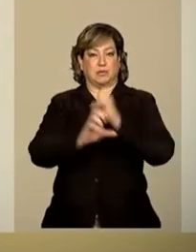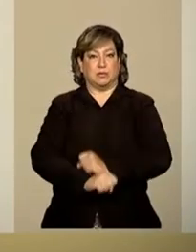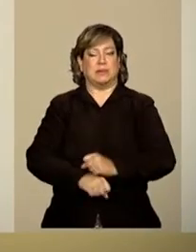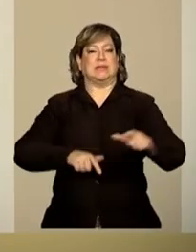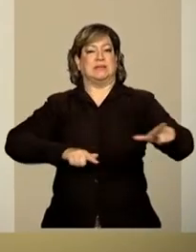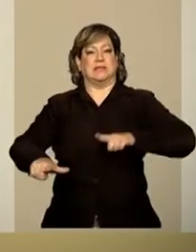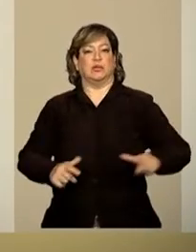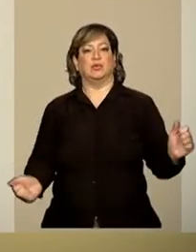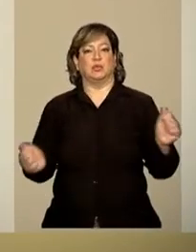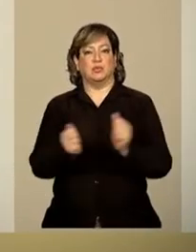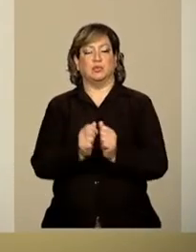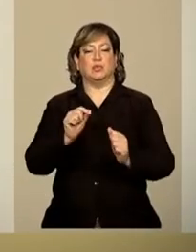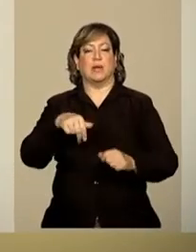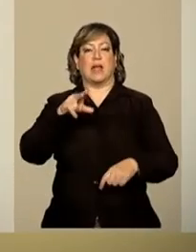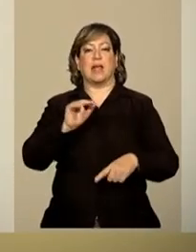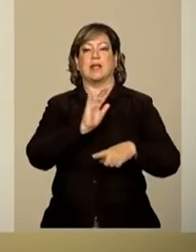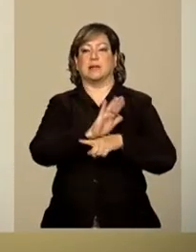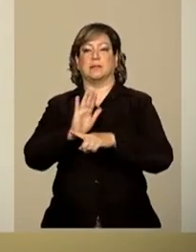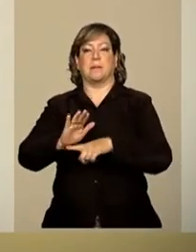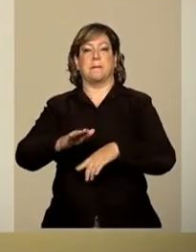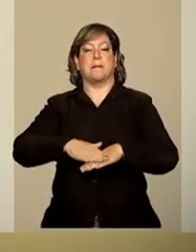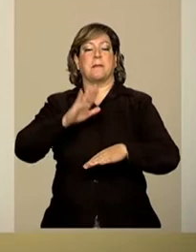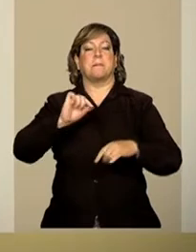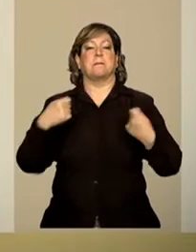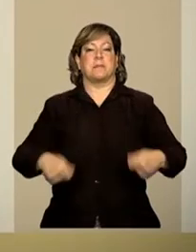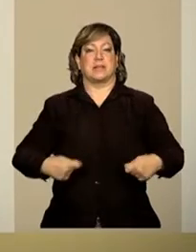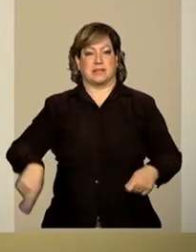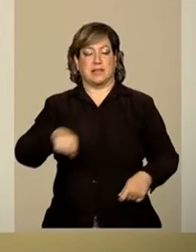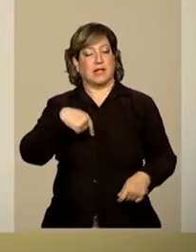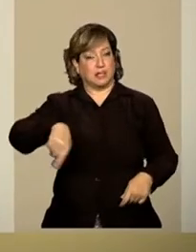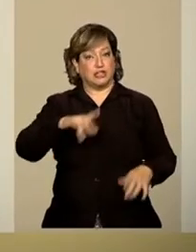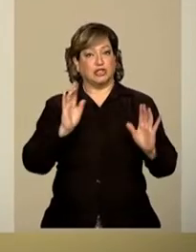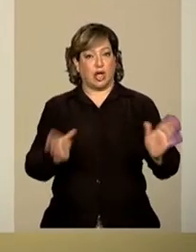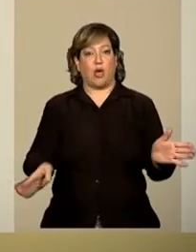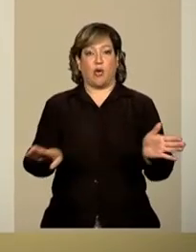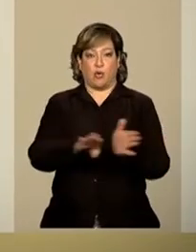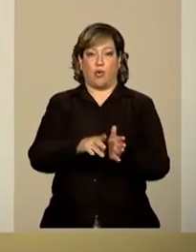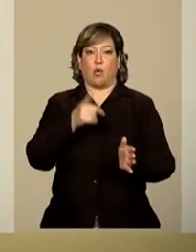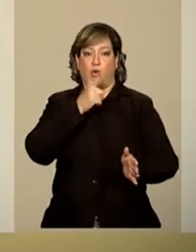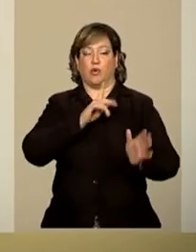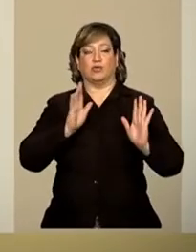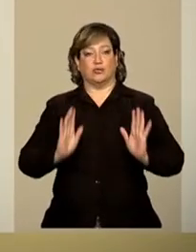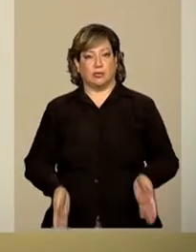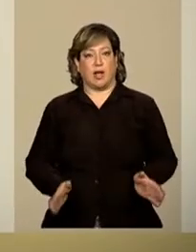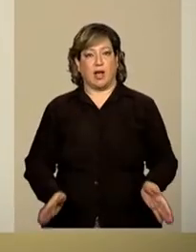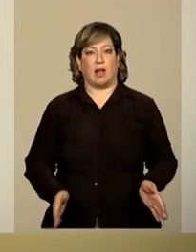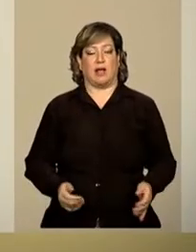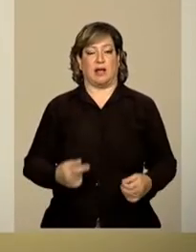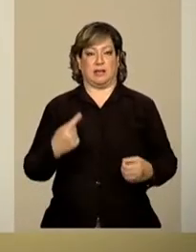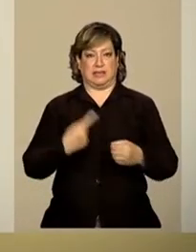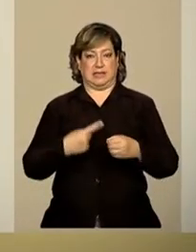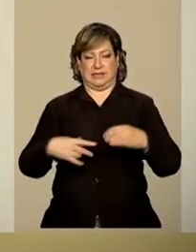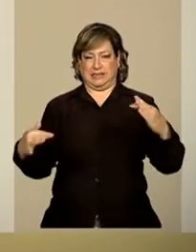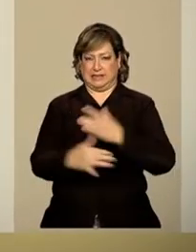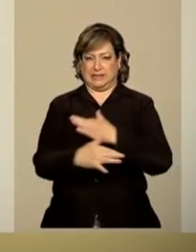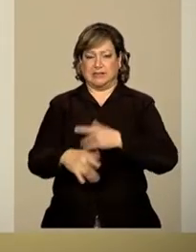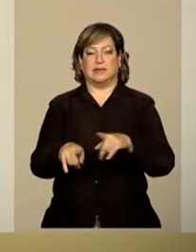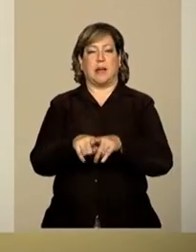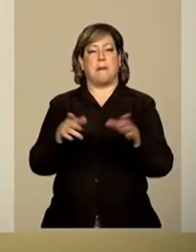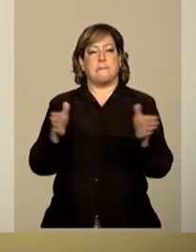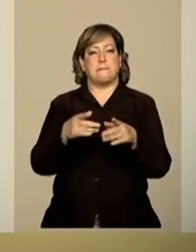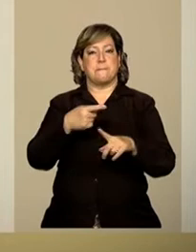junto de quem mais precisa ele já começaram a chegar às periferias das grandes cidades das médias cidades